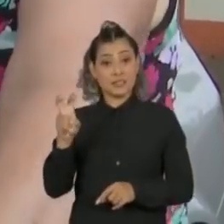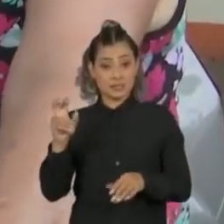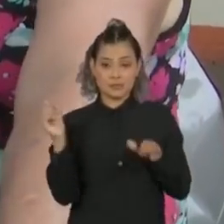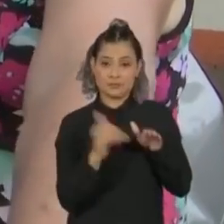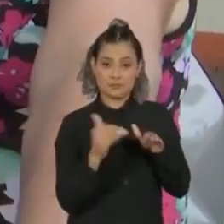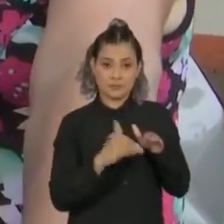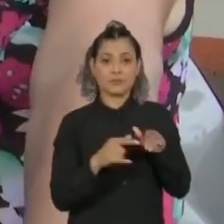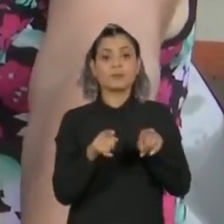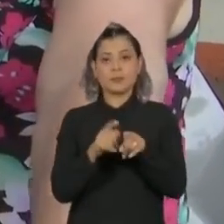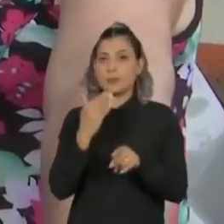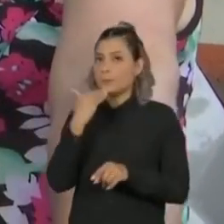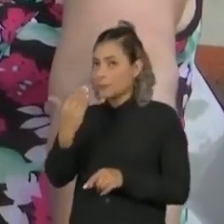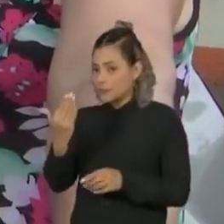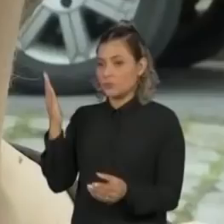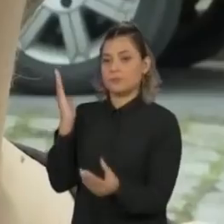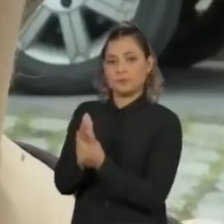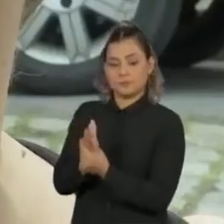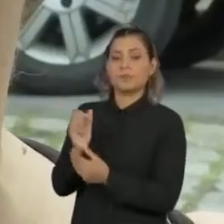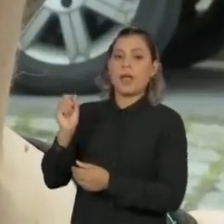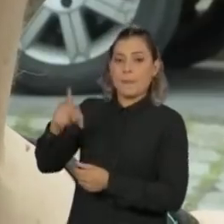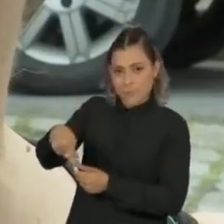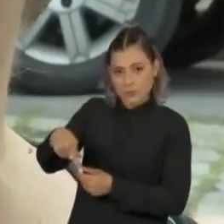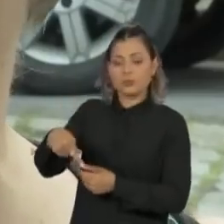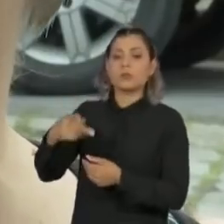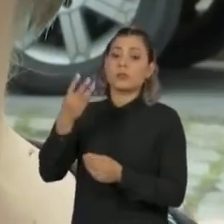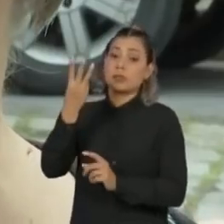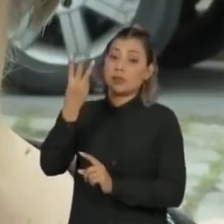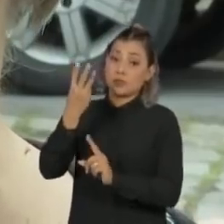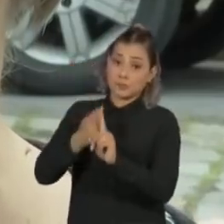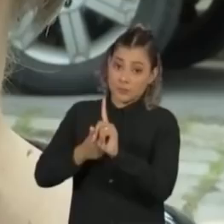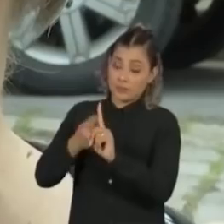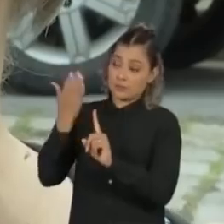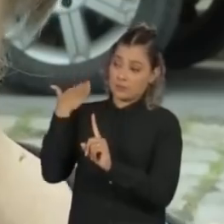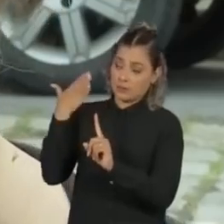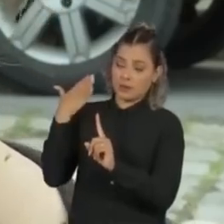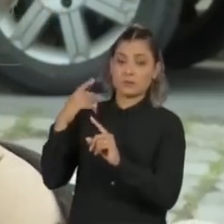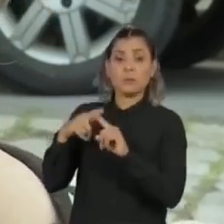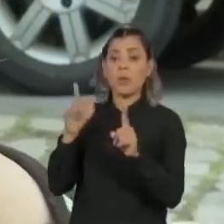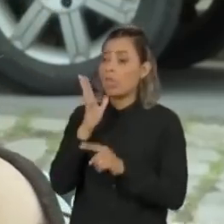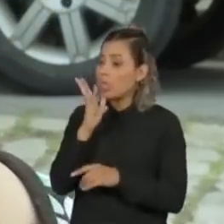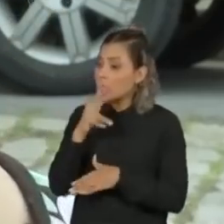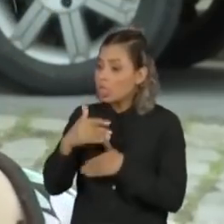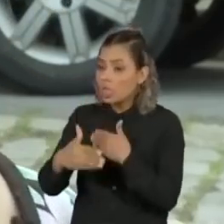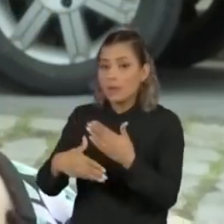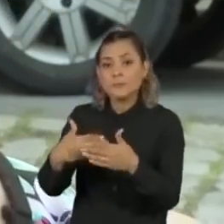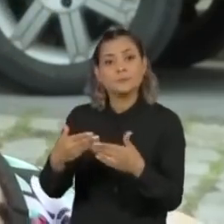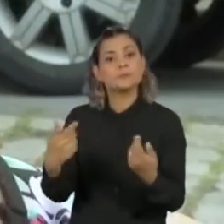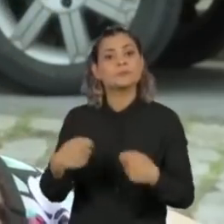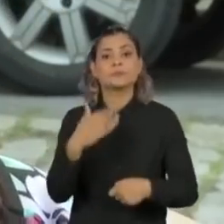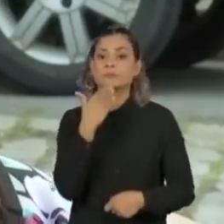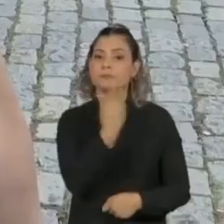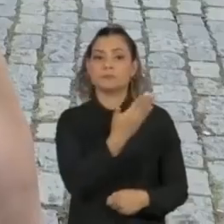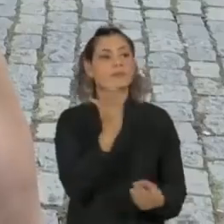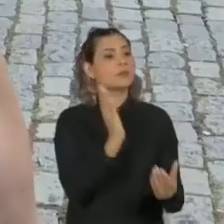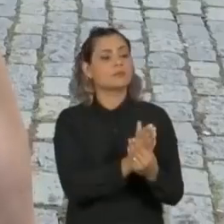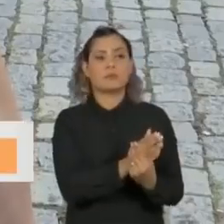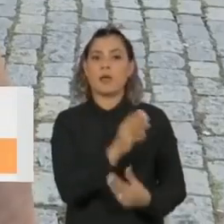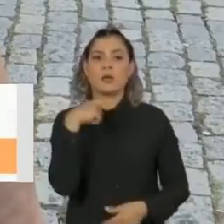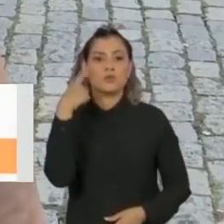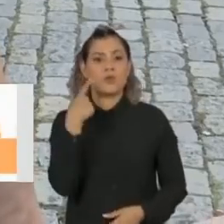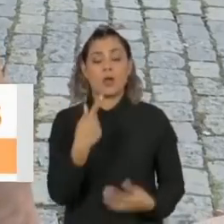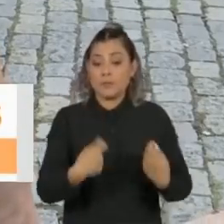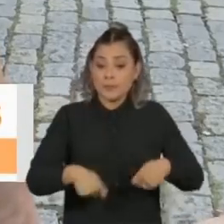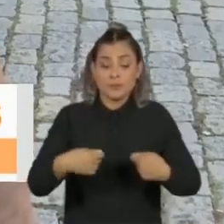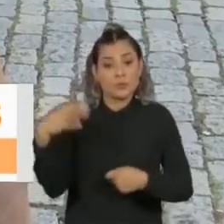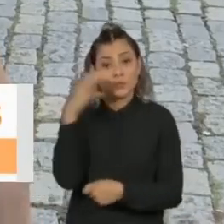e também entrou com um pedido de aposentadoria 3 meses atrás. Com a demora, teve que contratar uma advogada. Eu preciso porque